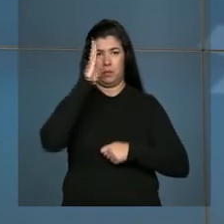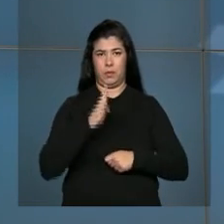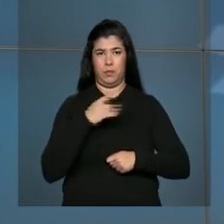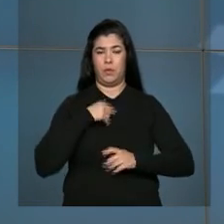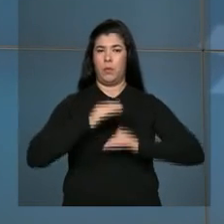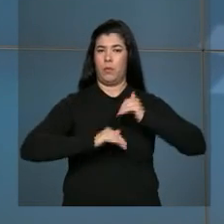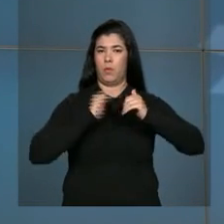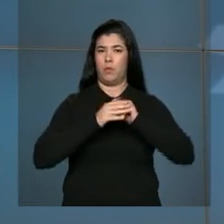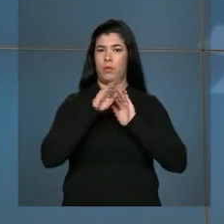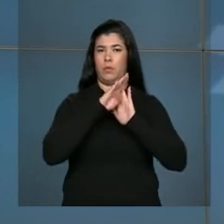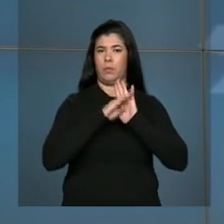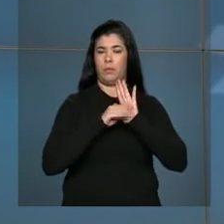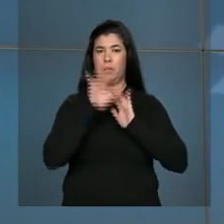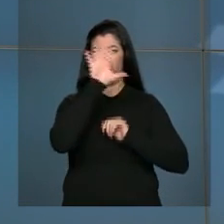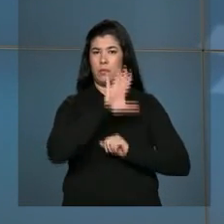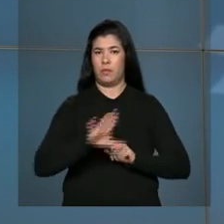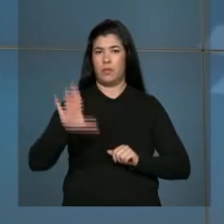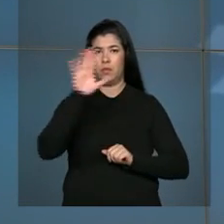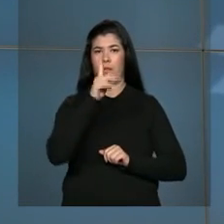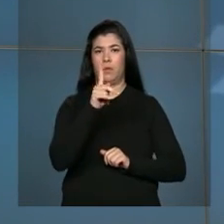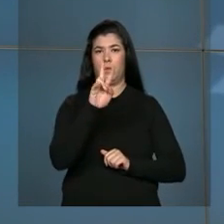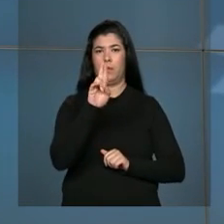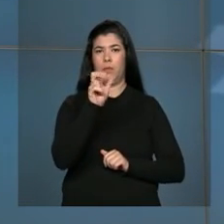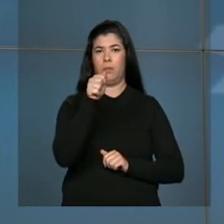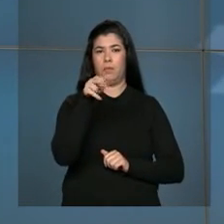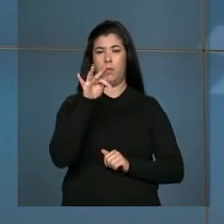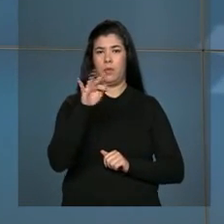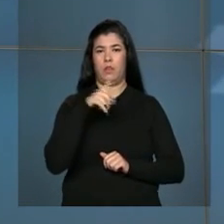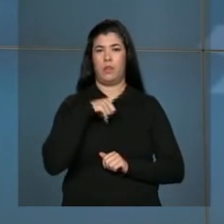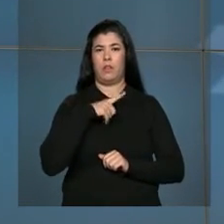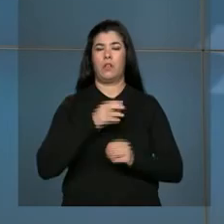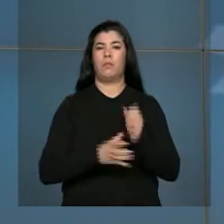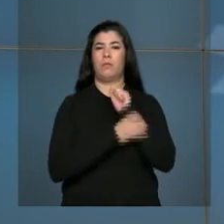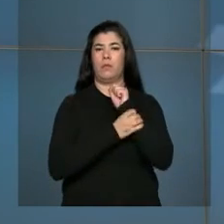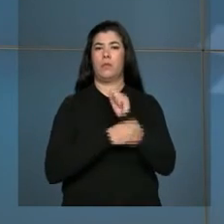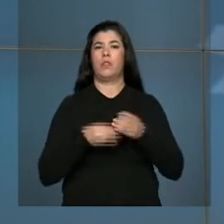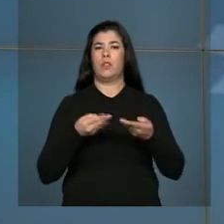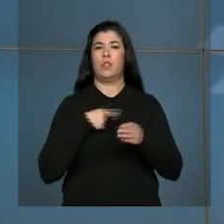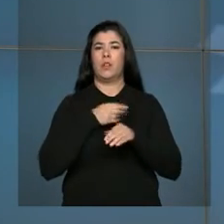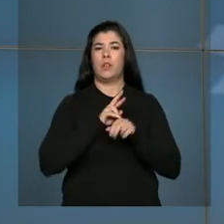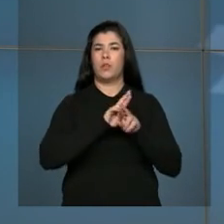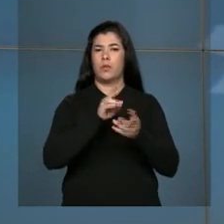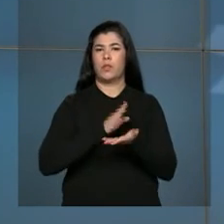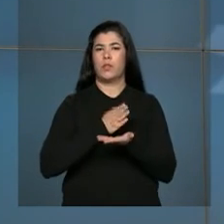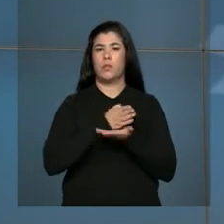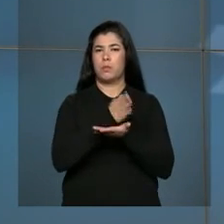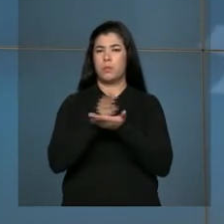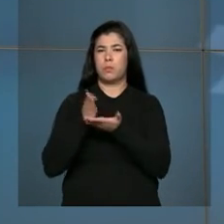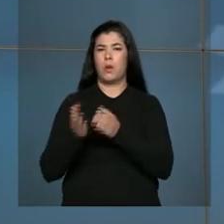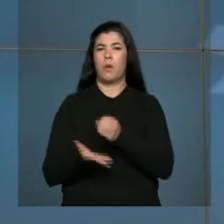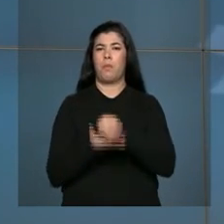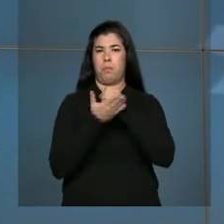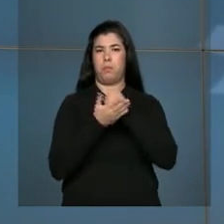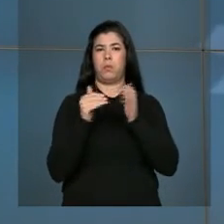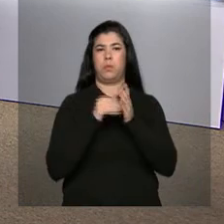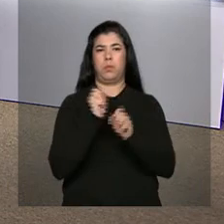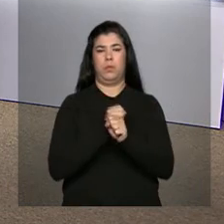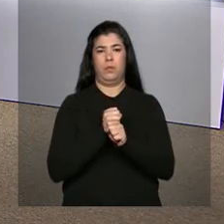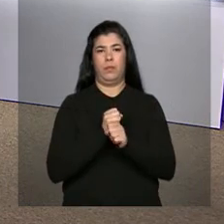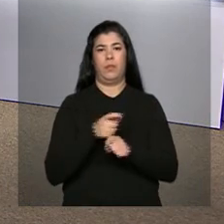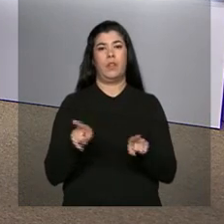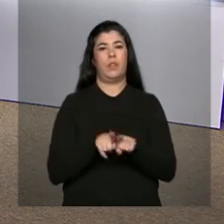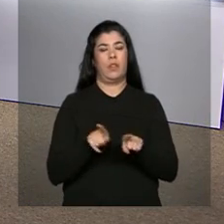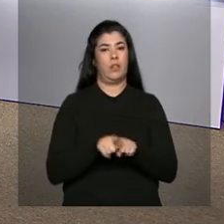Os avanços do Programa Nacional de Fortalecimento da Agricultura Familiar garantiram a expansão da linha de crédito nos últimos anos.